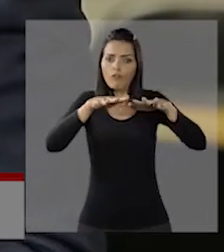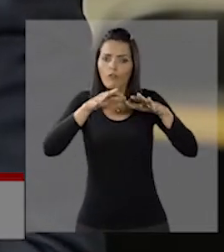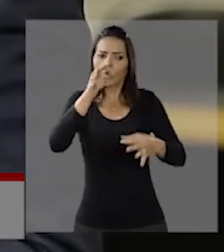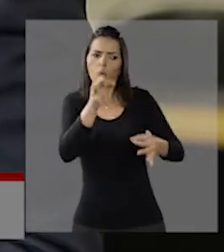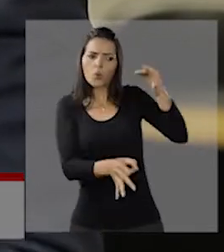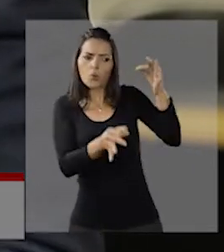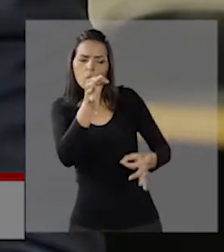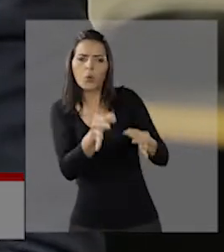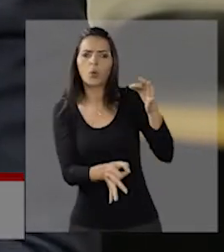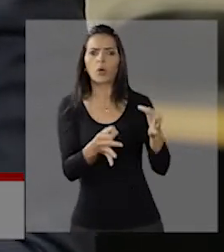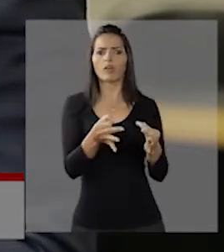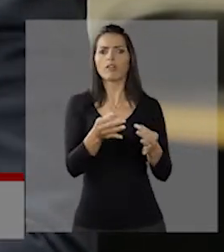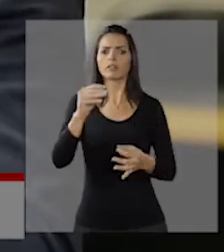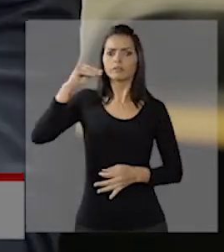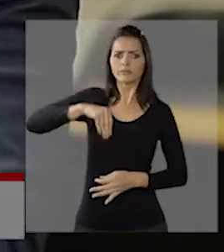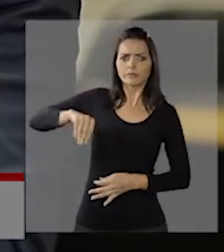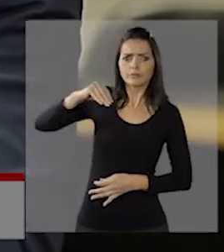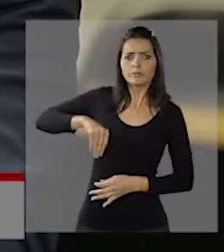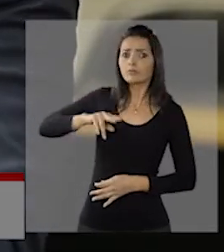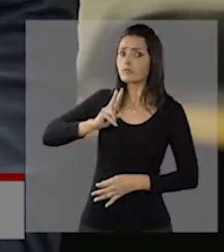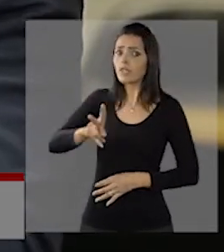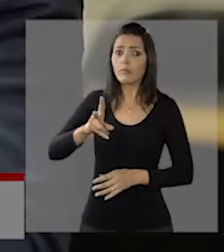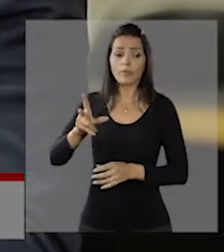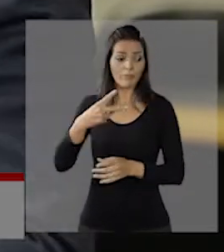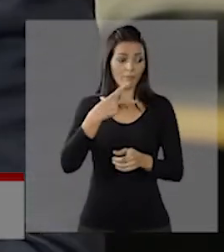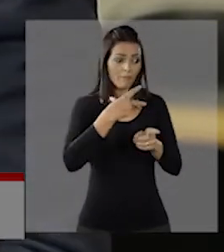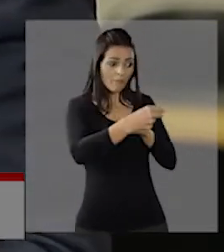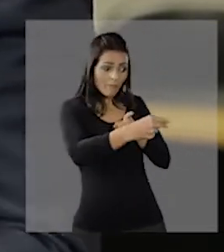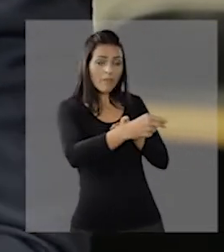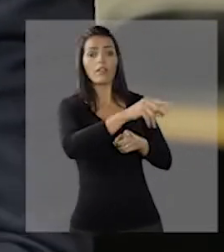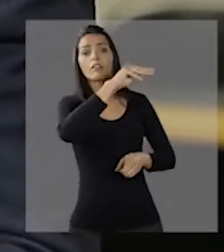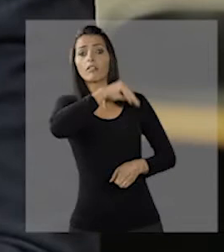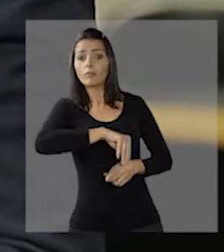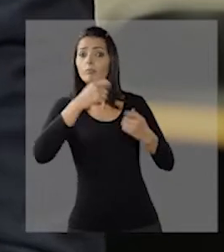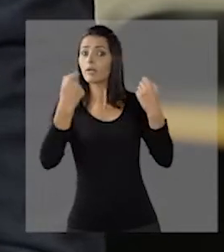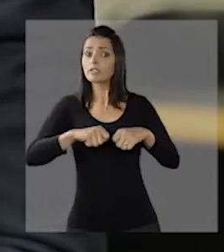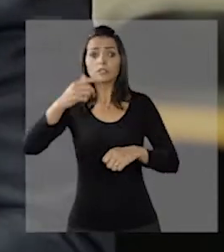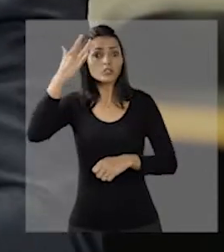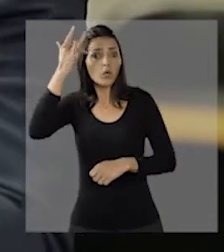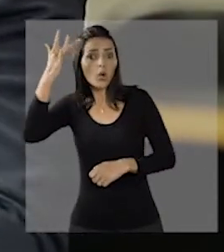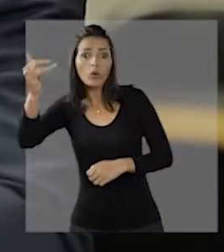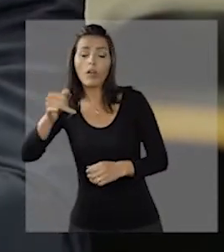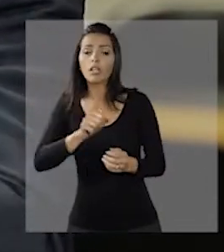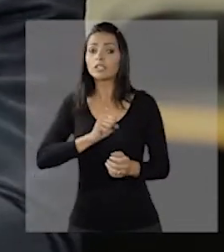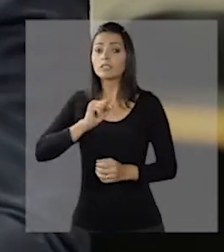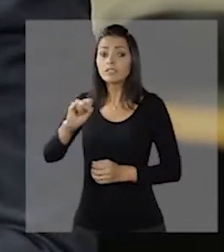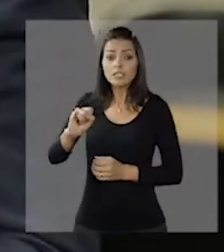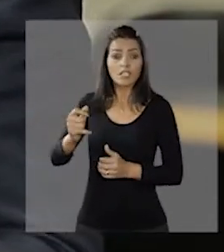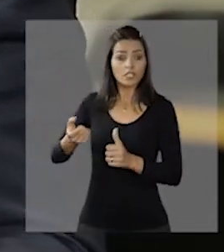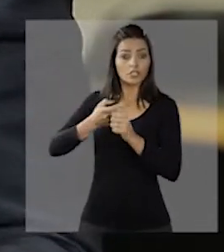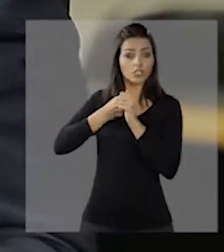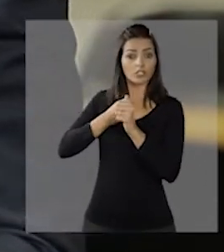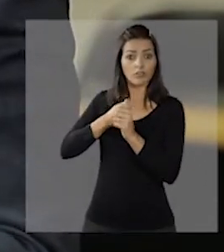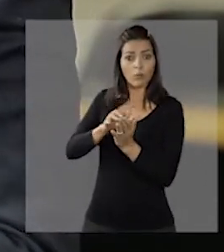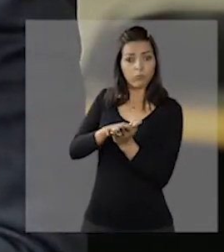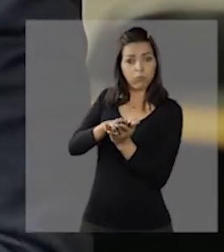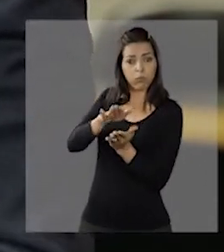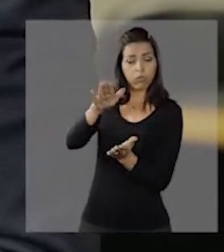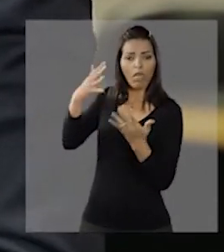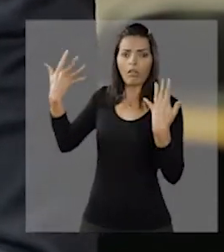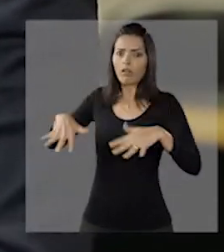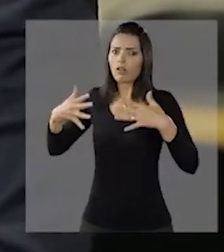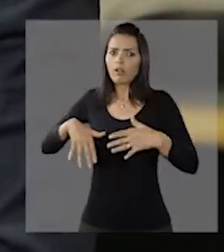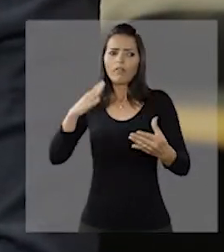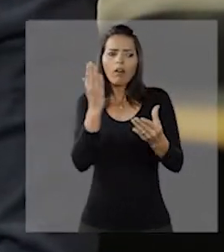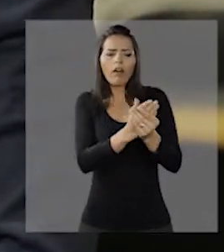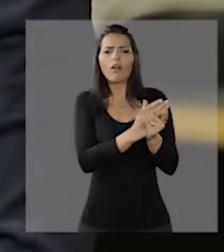frequentador dos fóruns e recebe sucumbências quase que diariamente. Portanto, isso se avolumando torna um custo que às vezes